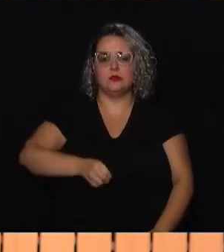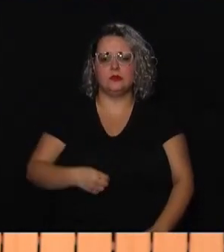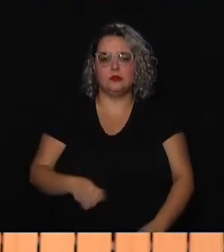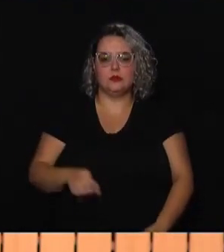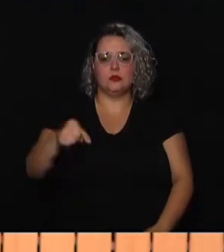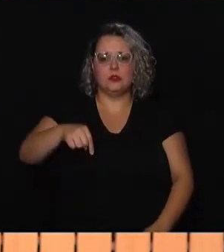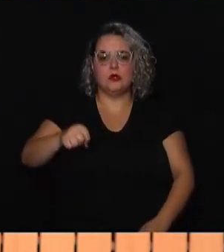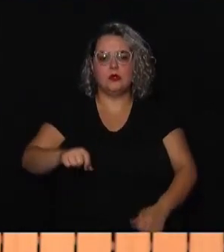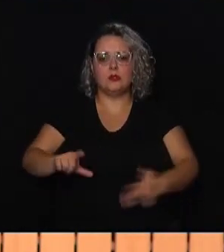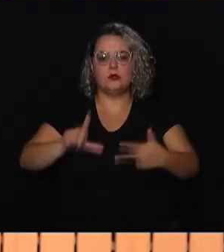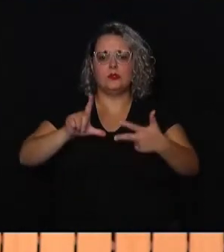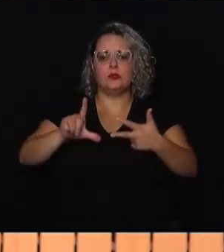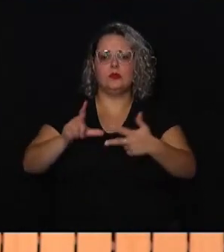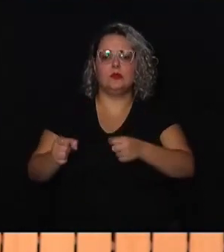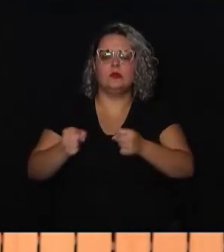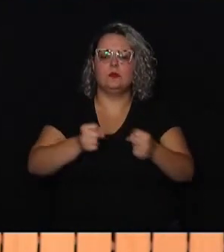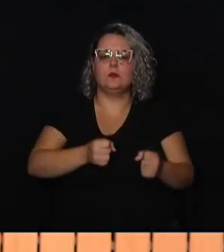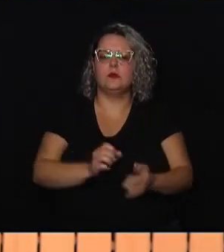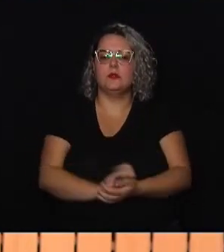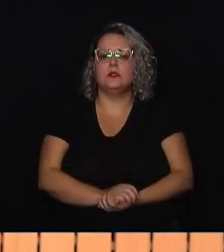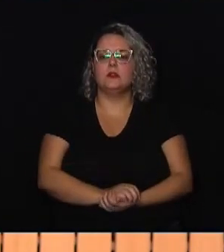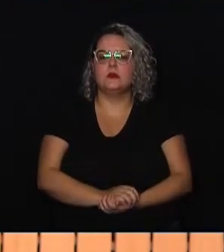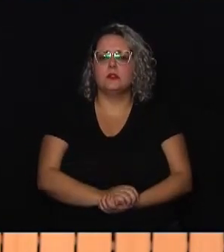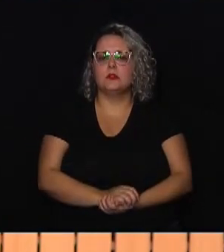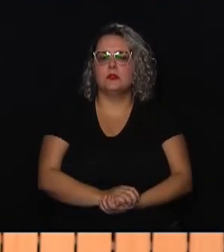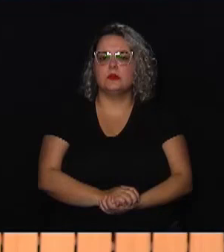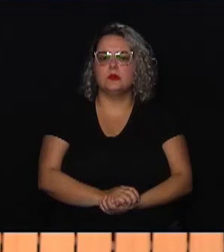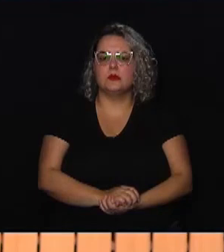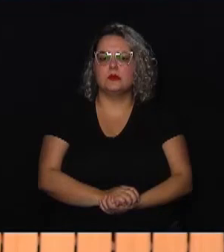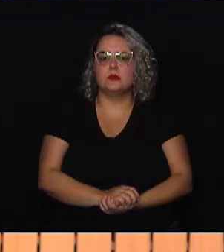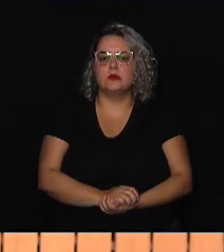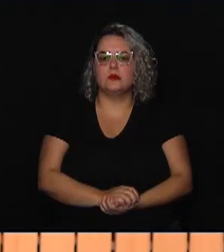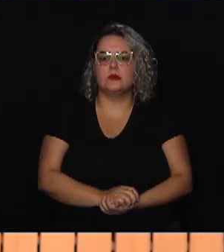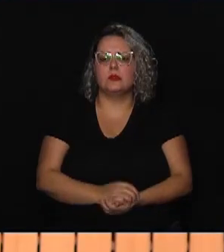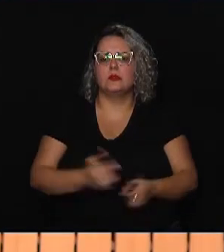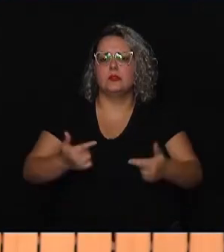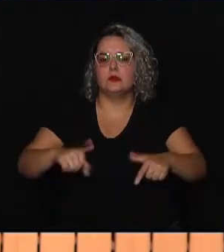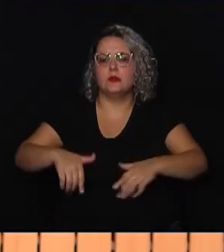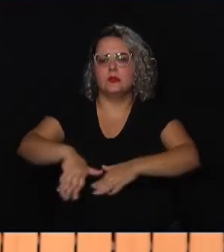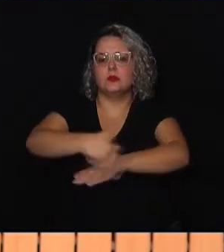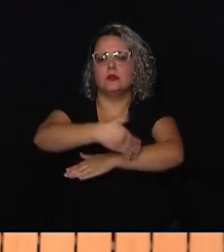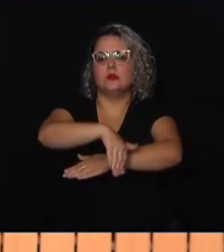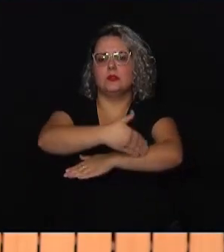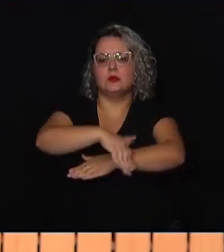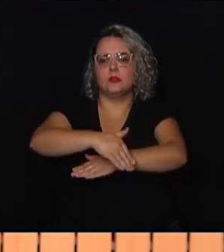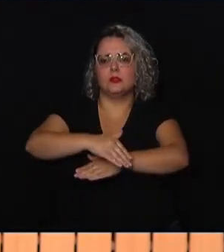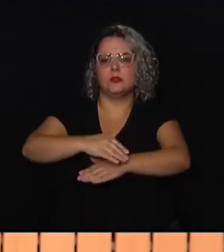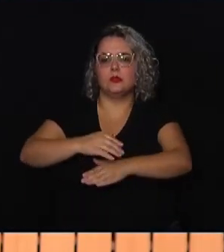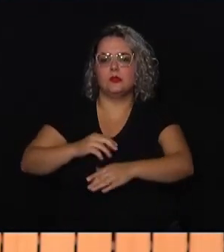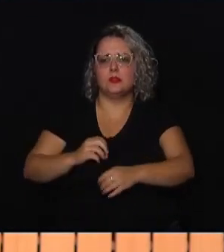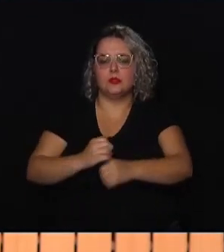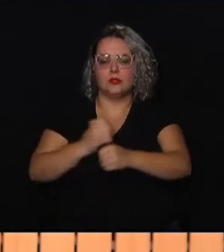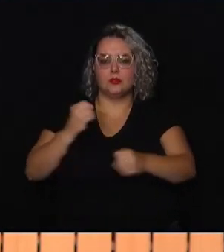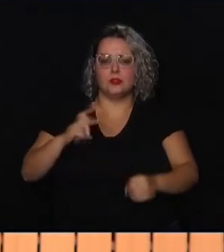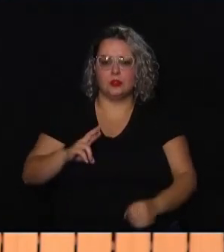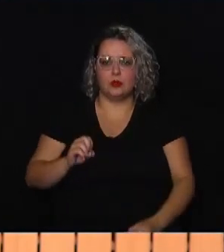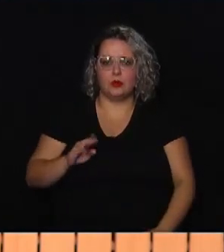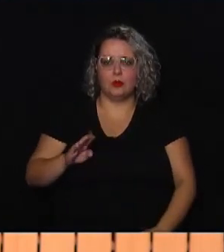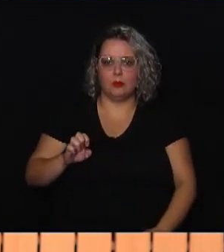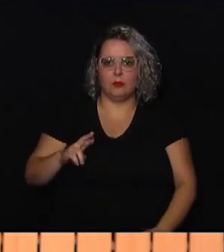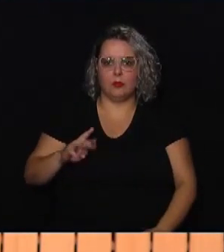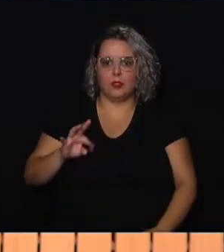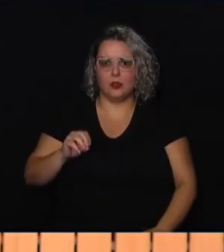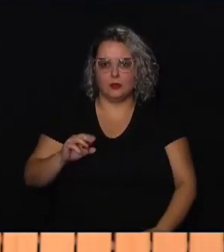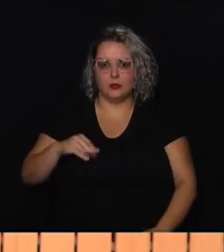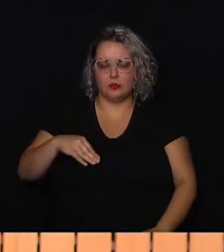Matosinho, desse Poder Legislativo, localizado na Avenida Engenheiro Roberto Manzi, 66, Ponte